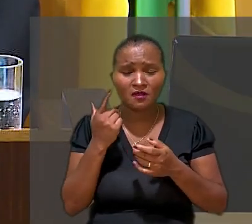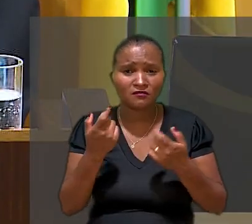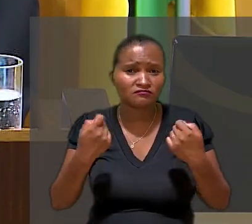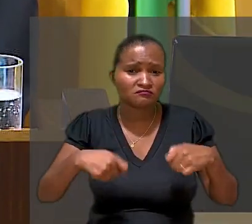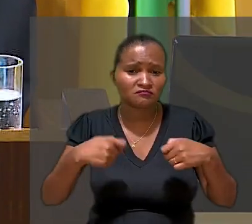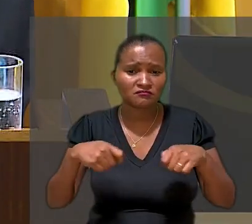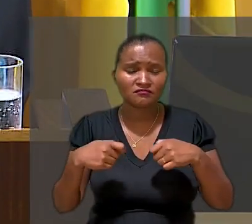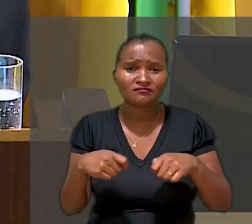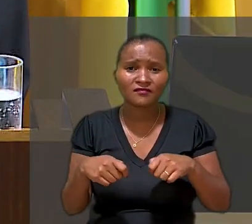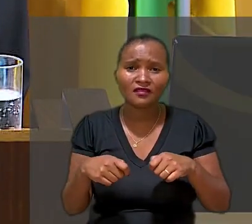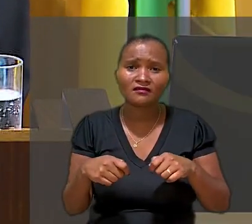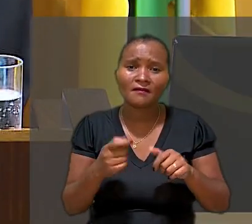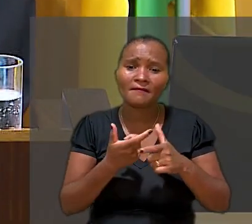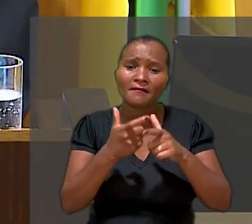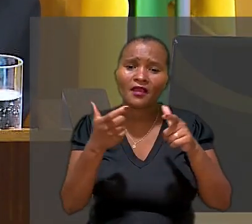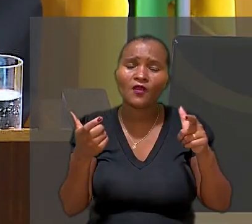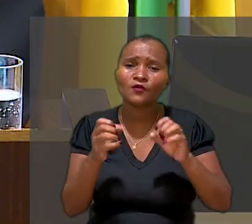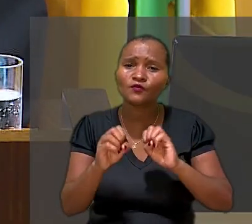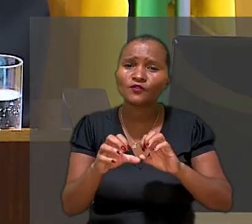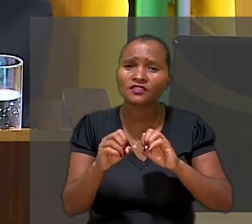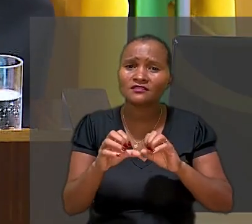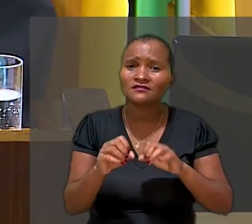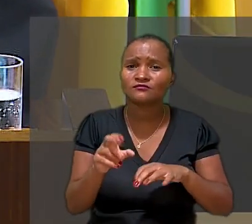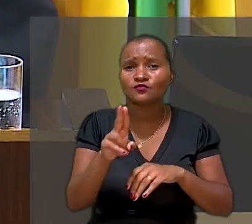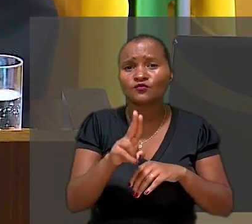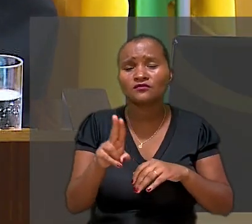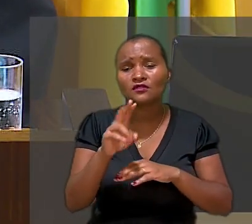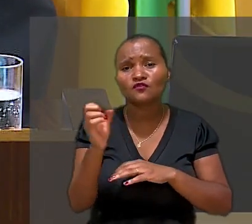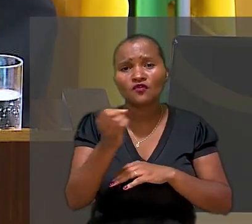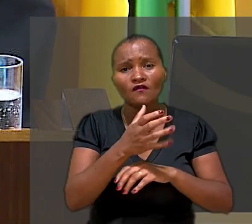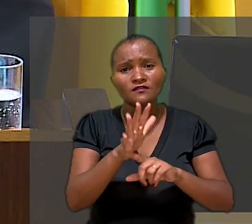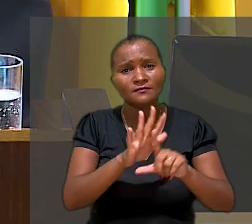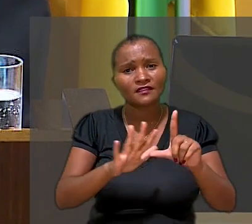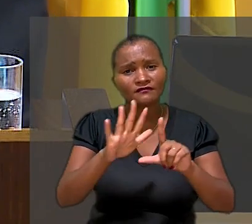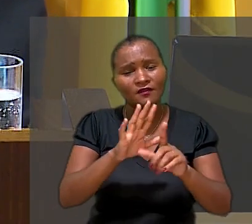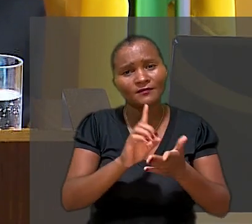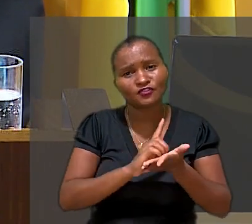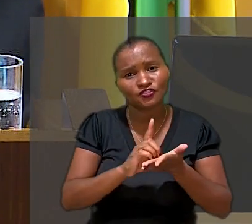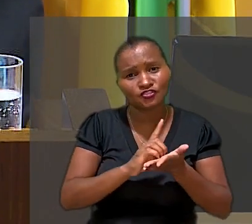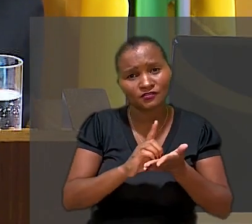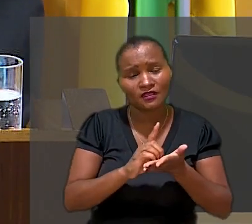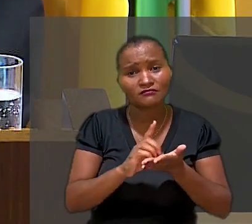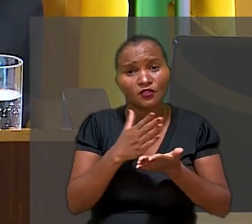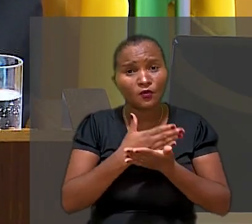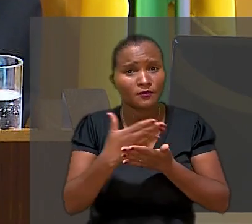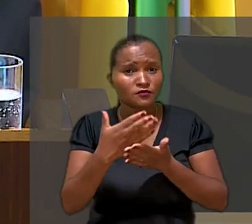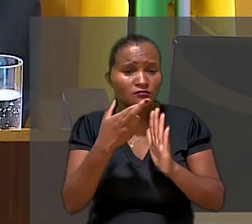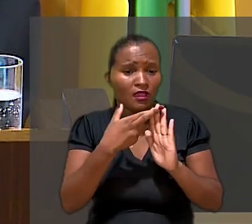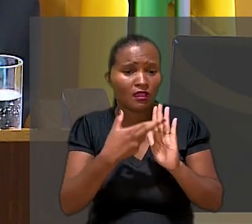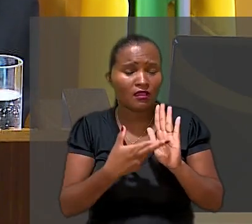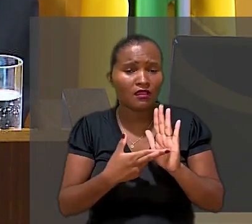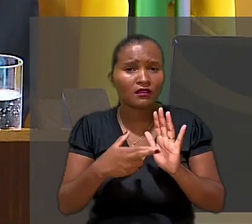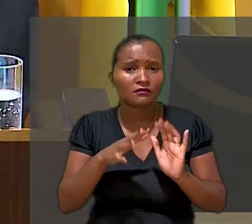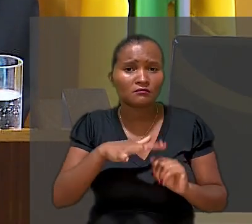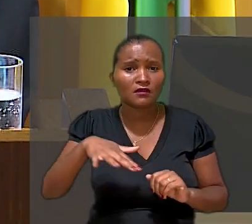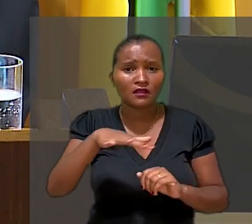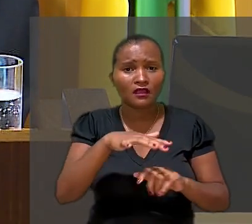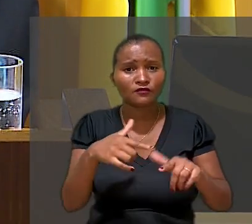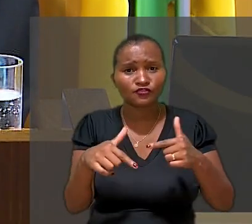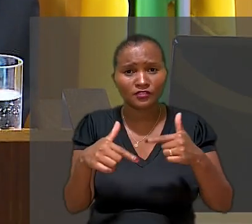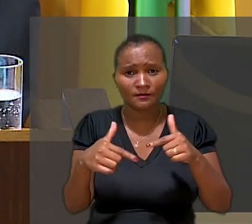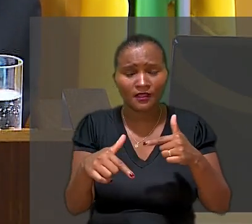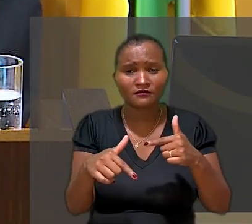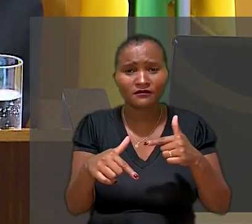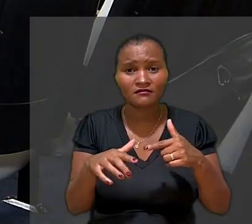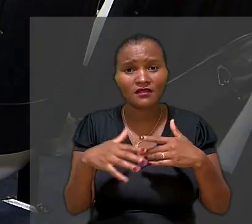da necessidade de alcance maior do ensino por meio das novas plataformas digitais e passou a ser uma regra no mercado de